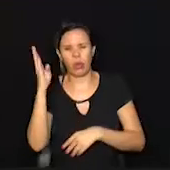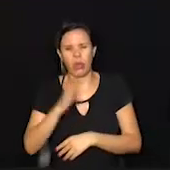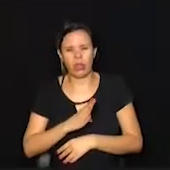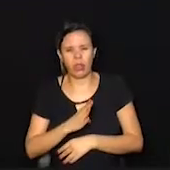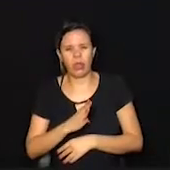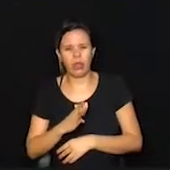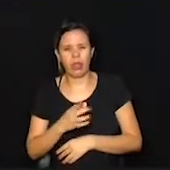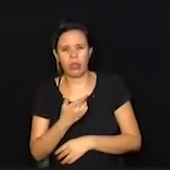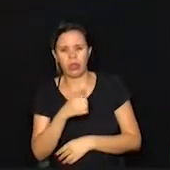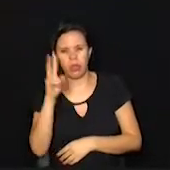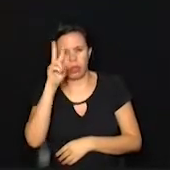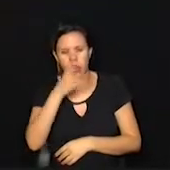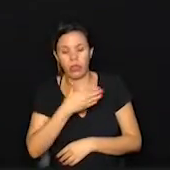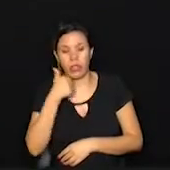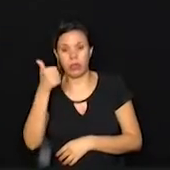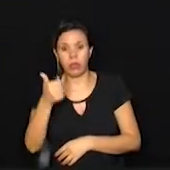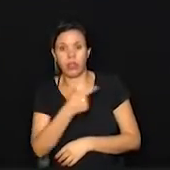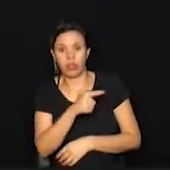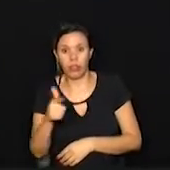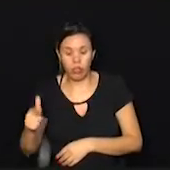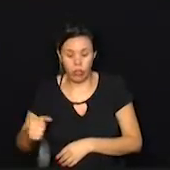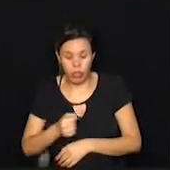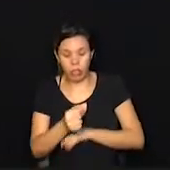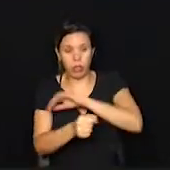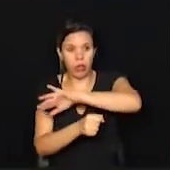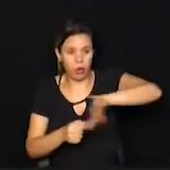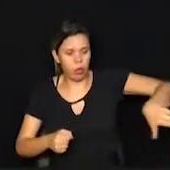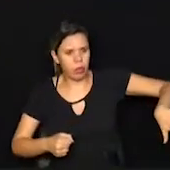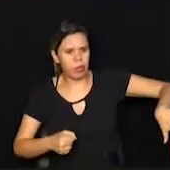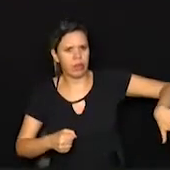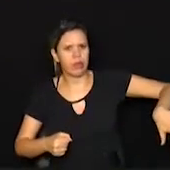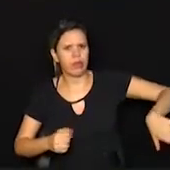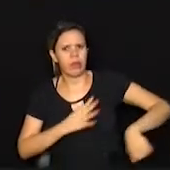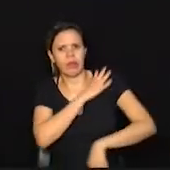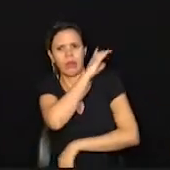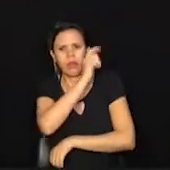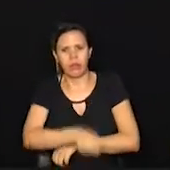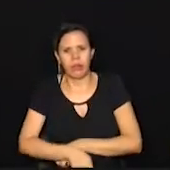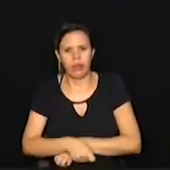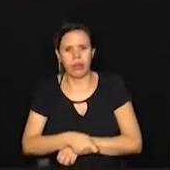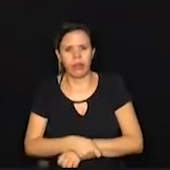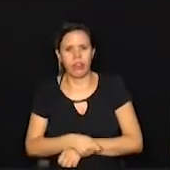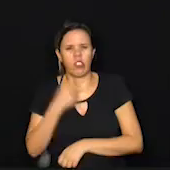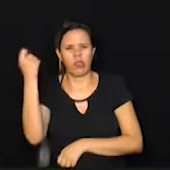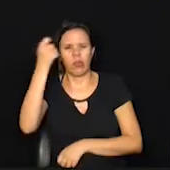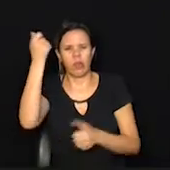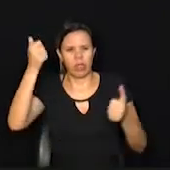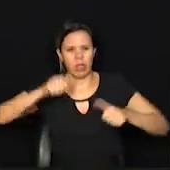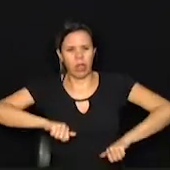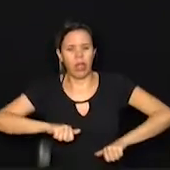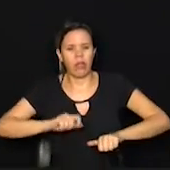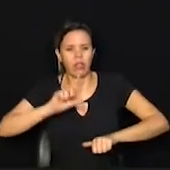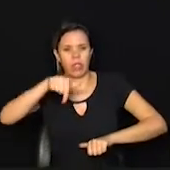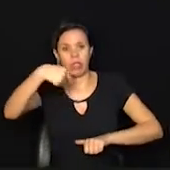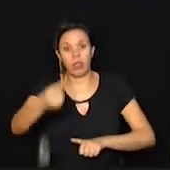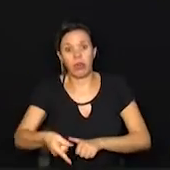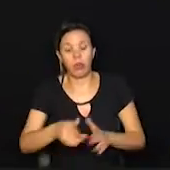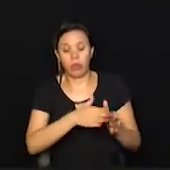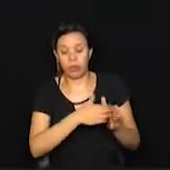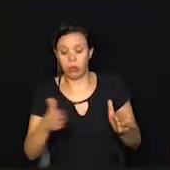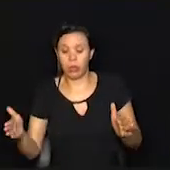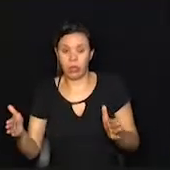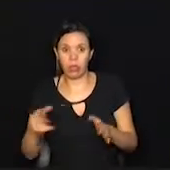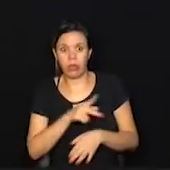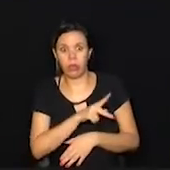se não tivesse golpe nem ditadura militar e o mais grave é que depois de um período